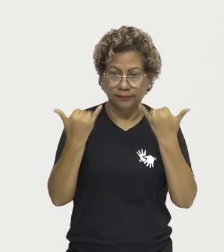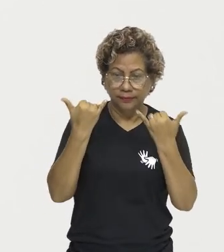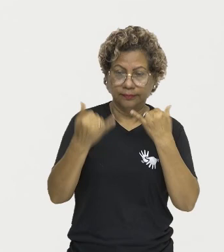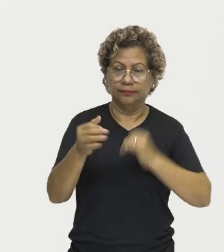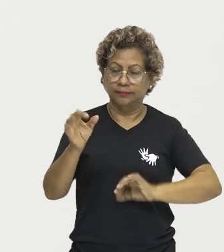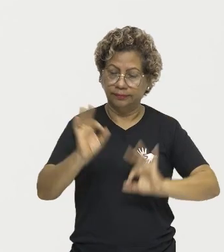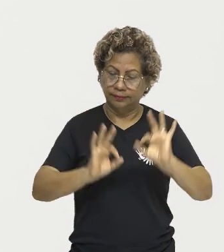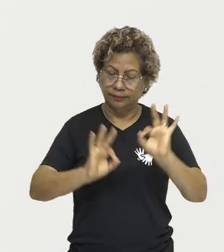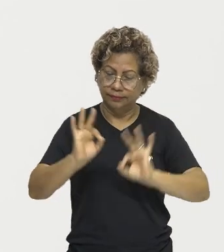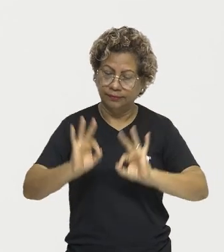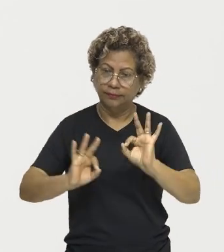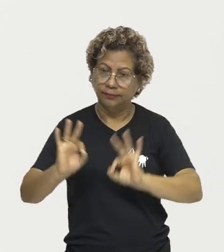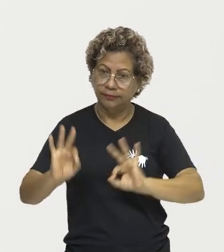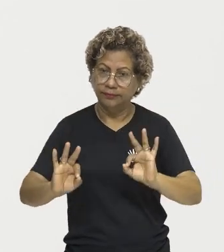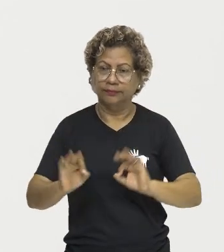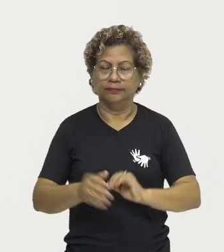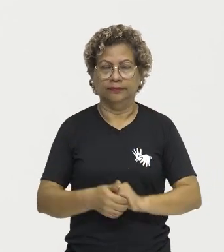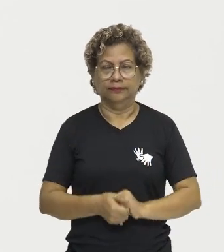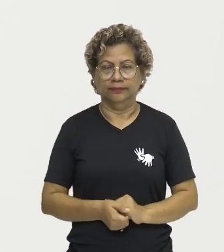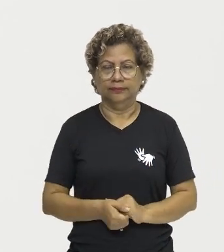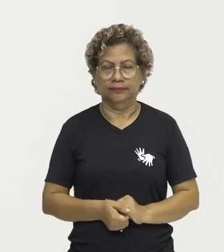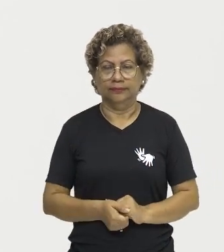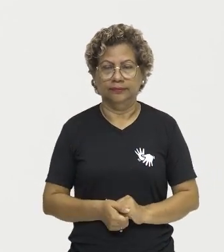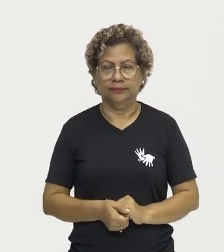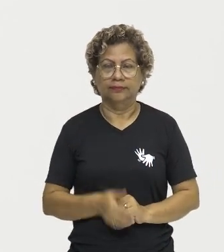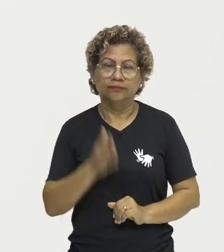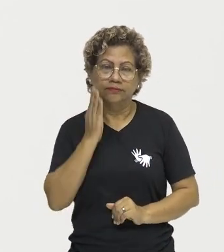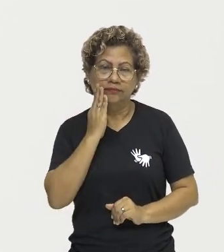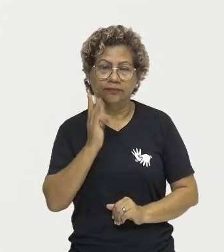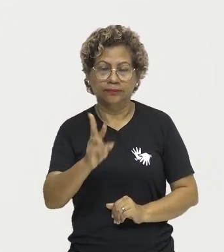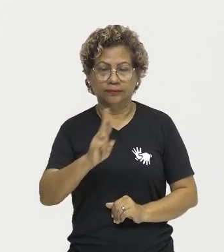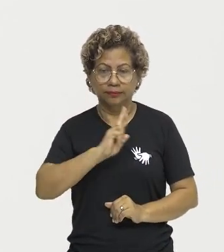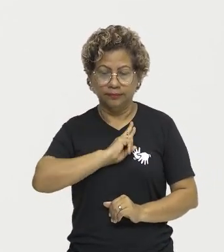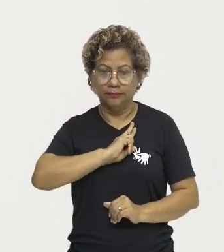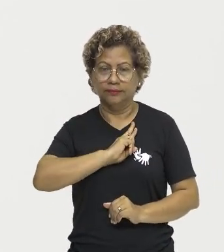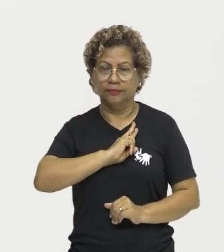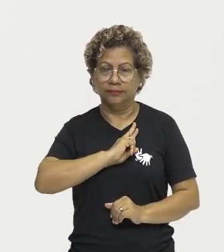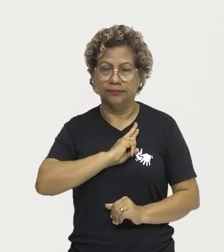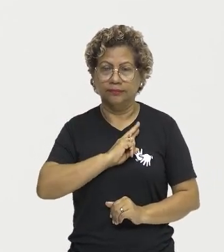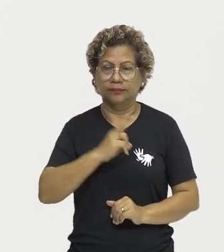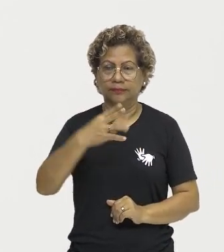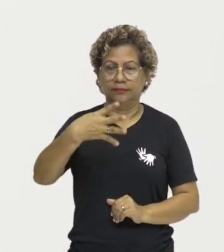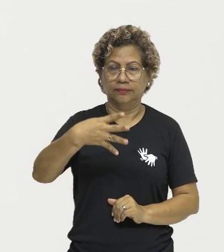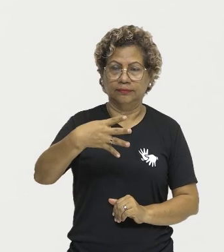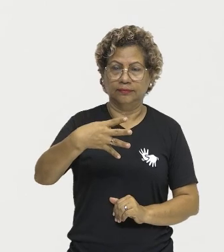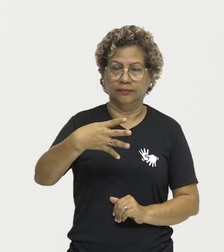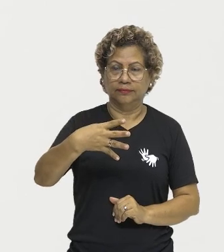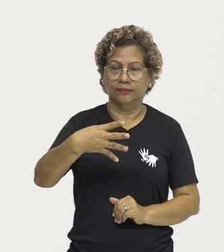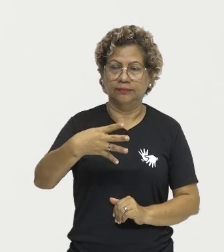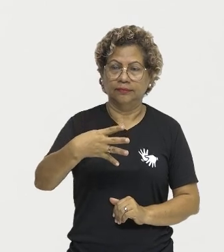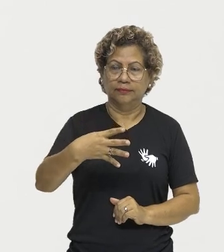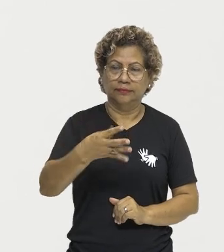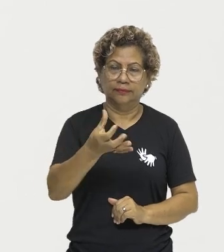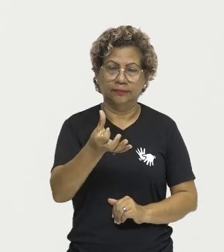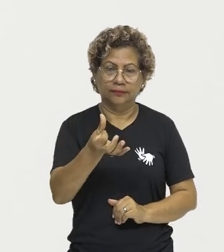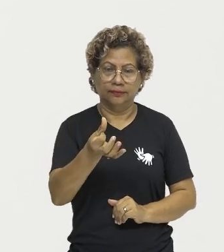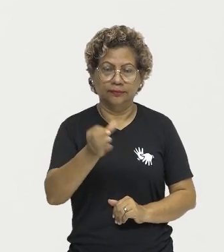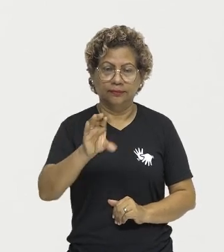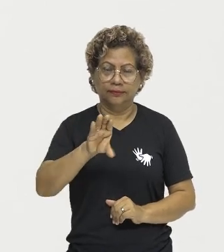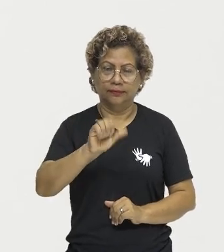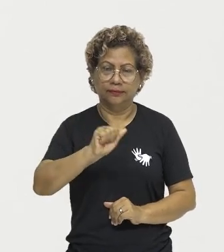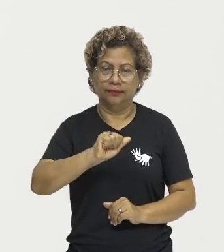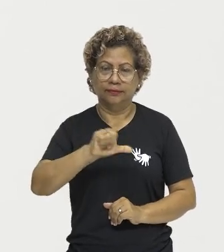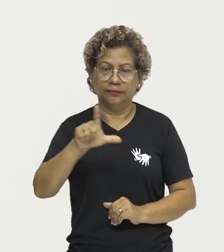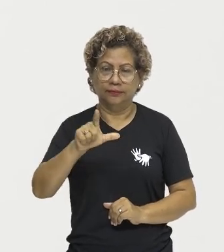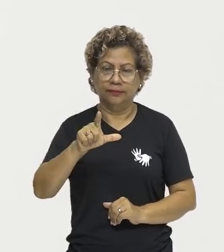aí na questão 1, olha aqui a resposta, como o Kennedy falou, escreveu lá para a gente, sabendo que a